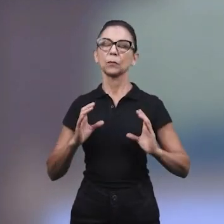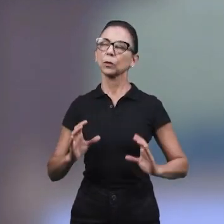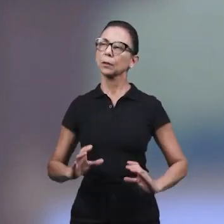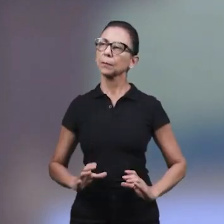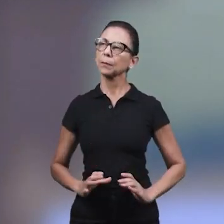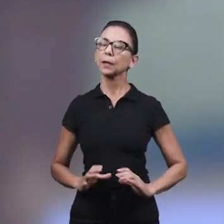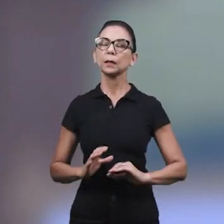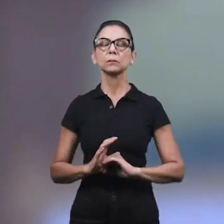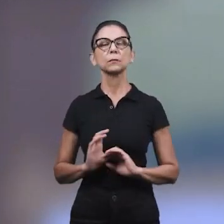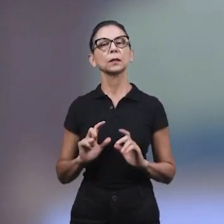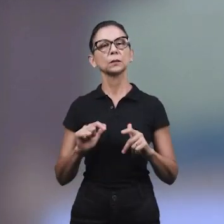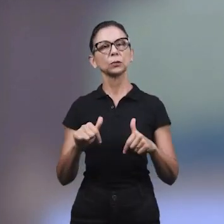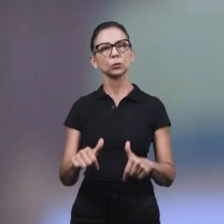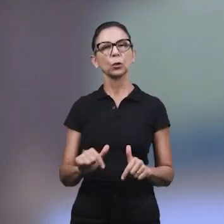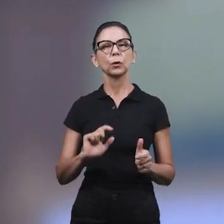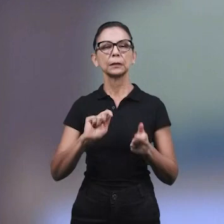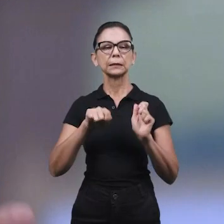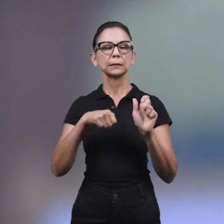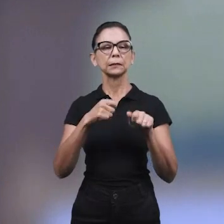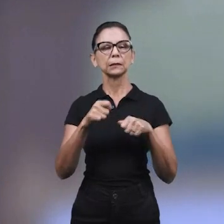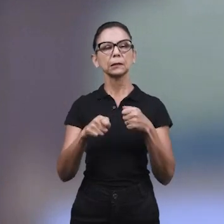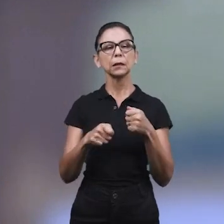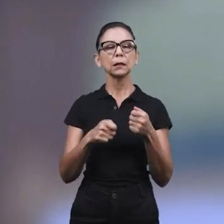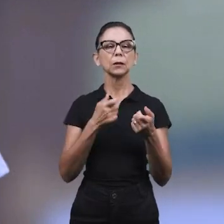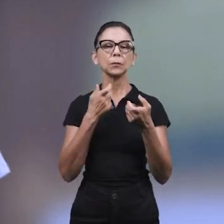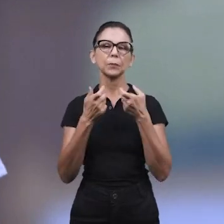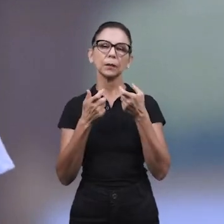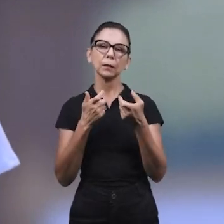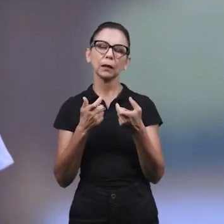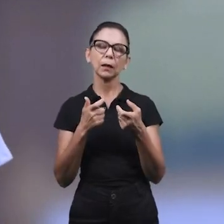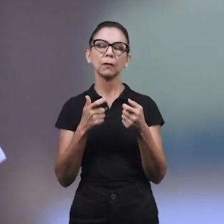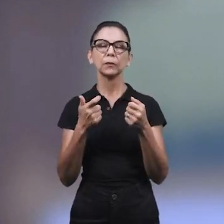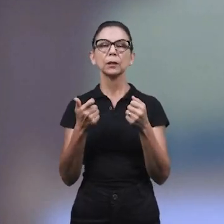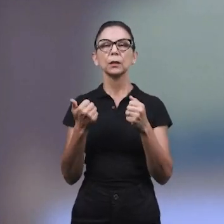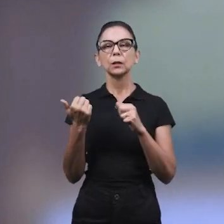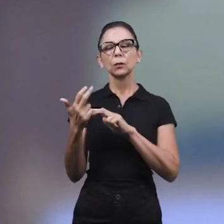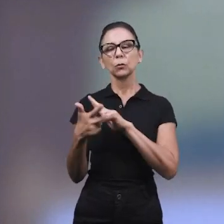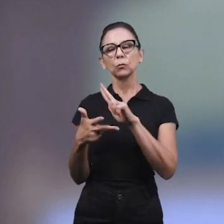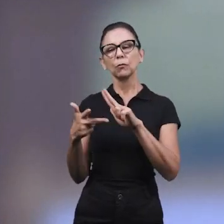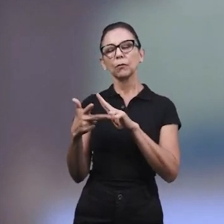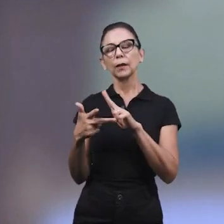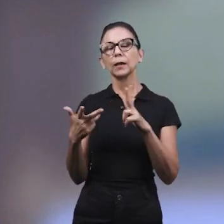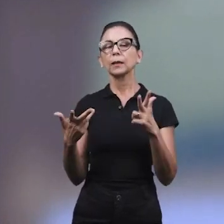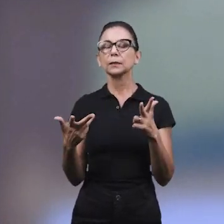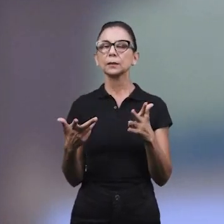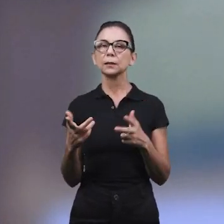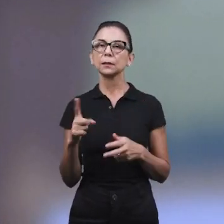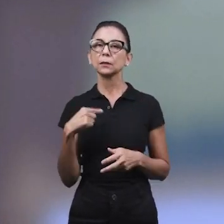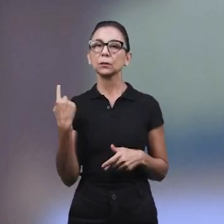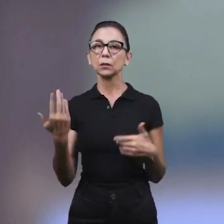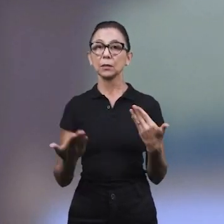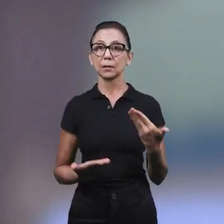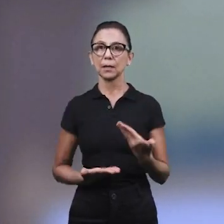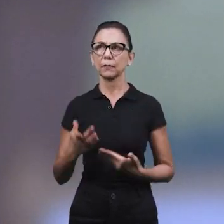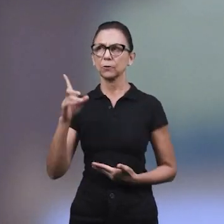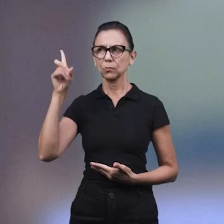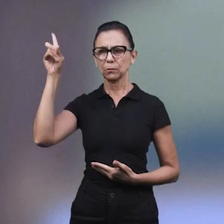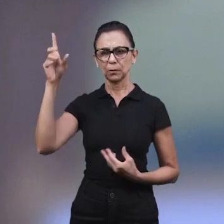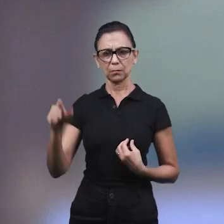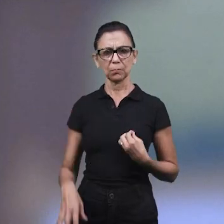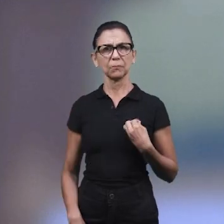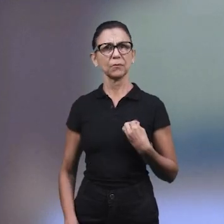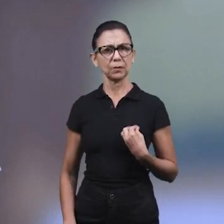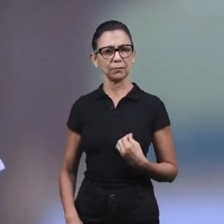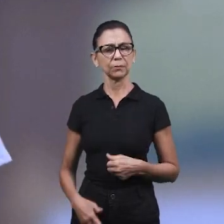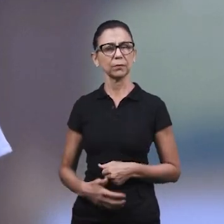do nosso comportamento, das nossas ações e reações, das nossas conversas, que somos servos do Deus